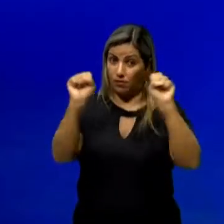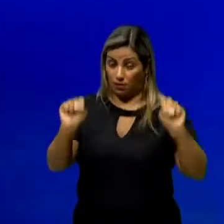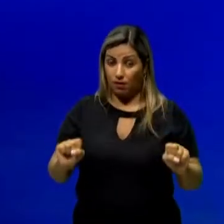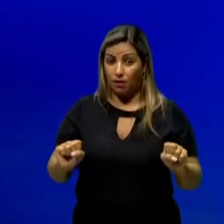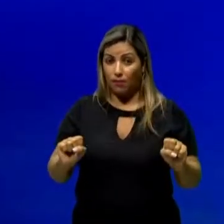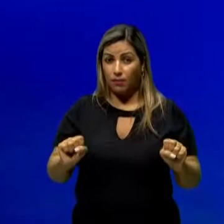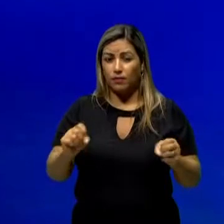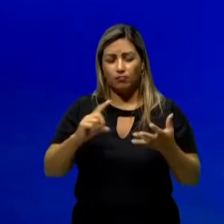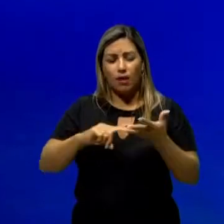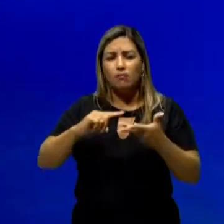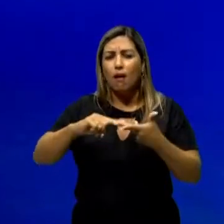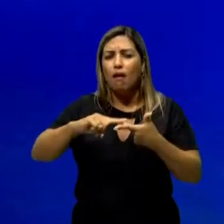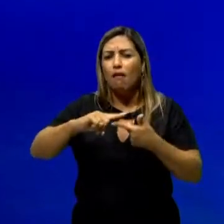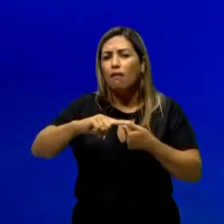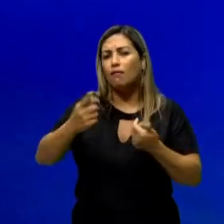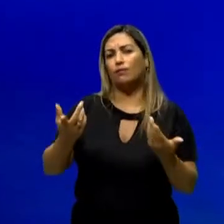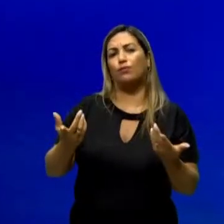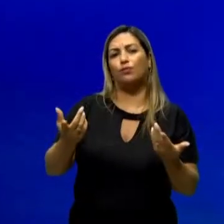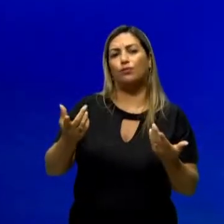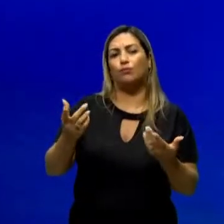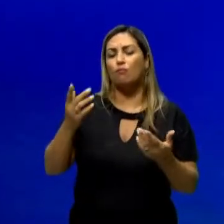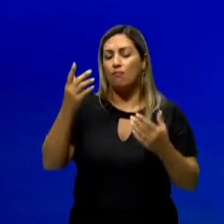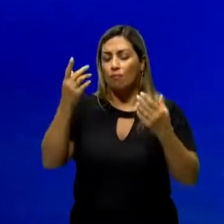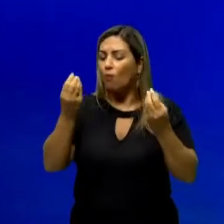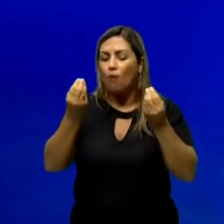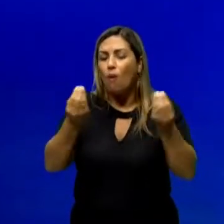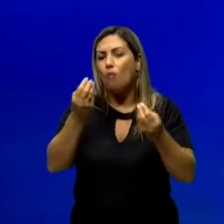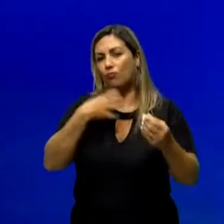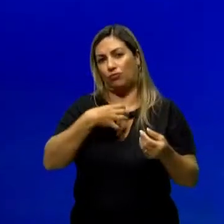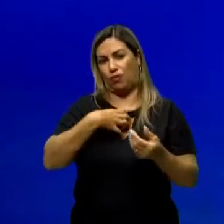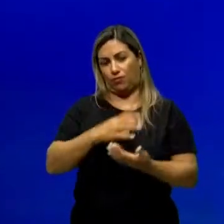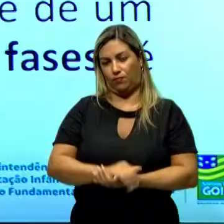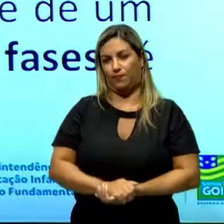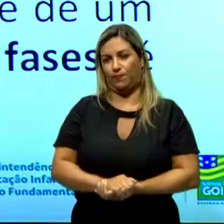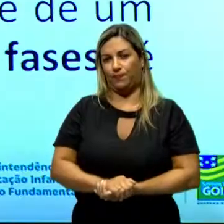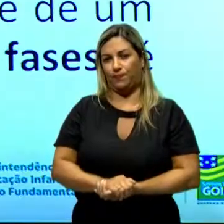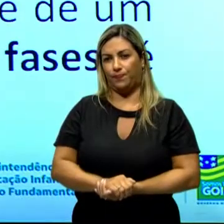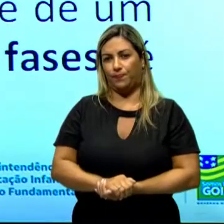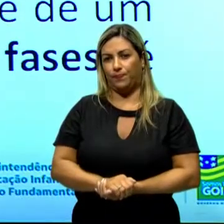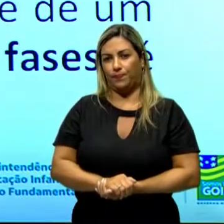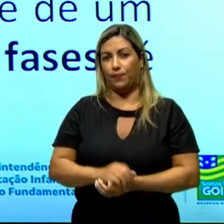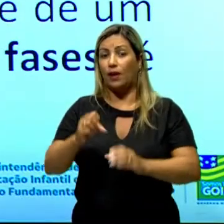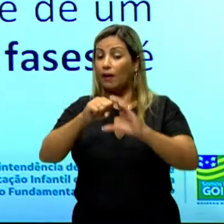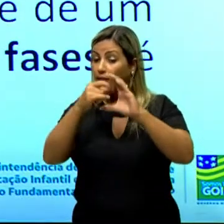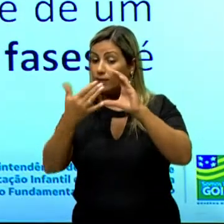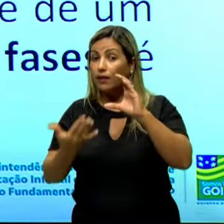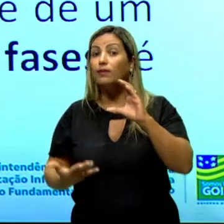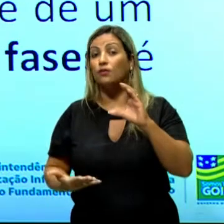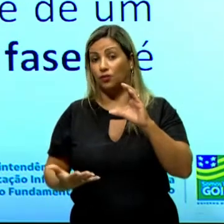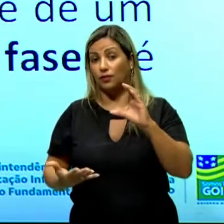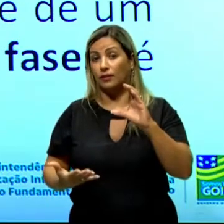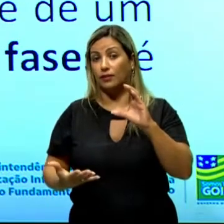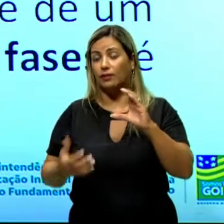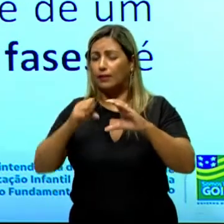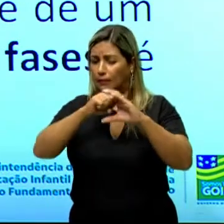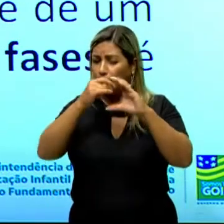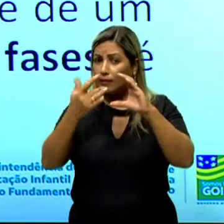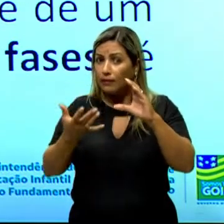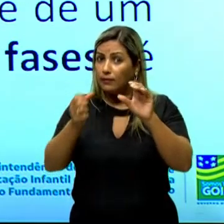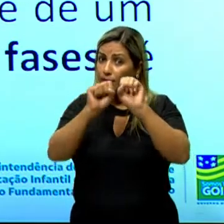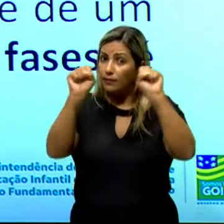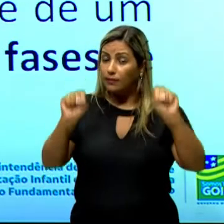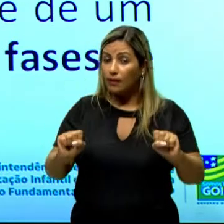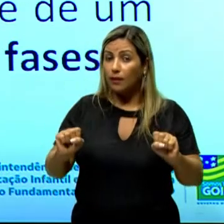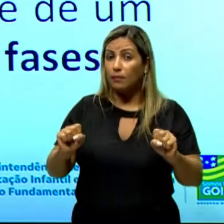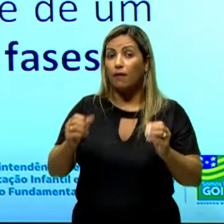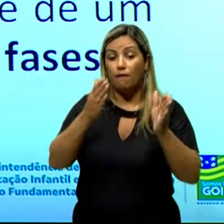aos seus aspectos, à sua aparência. Vamos ver aqui um pouco. Esses aspectos do sistema nós vamos